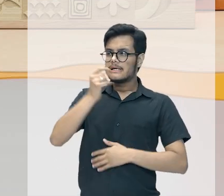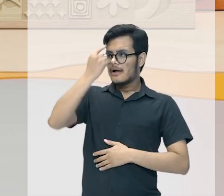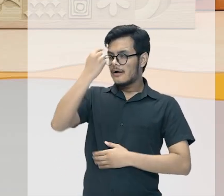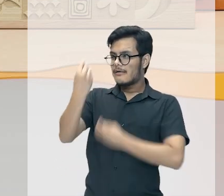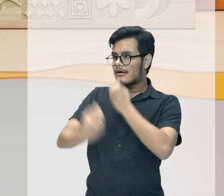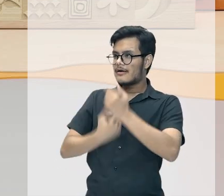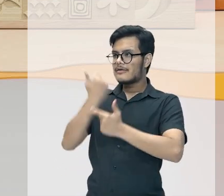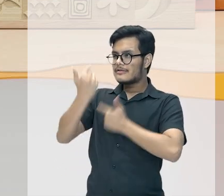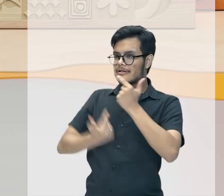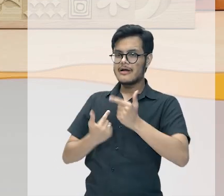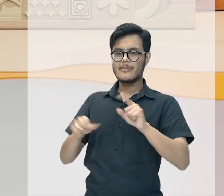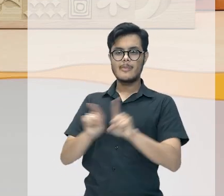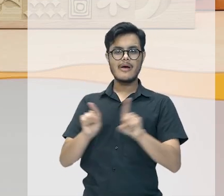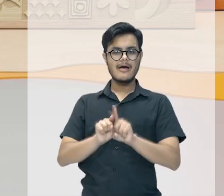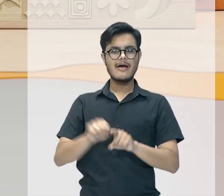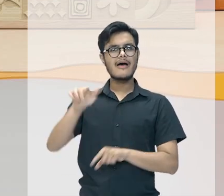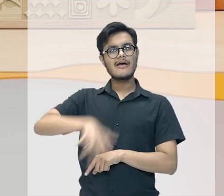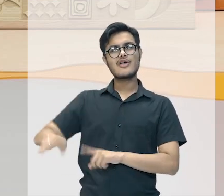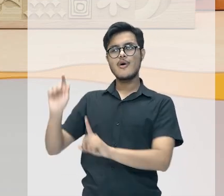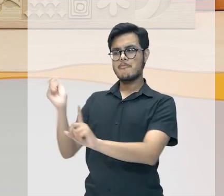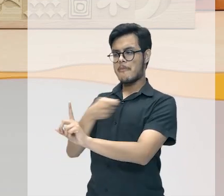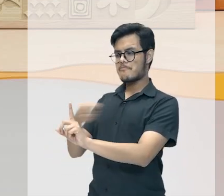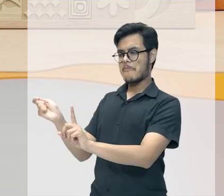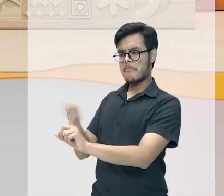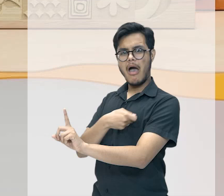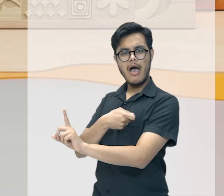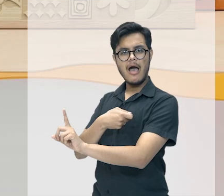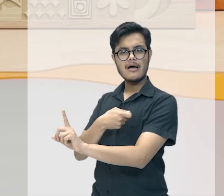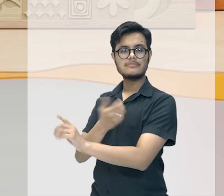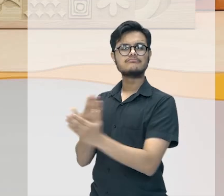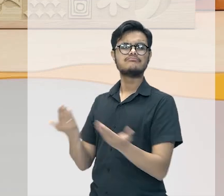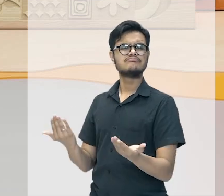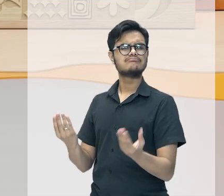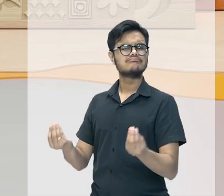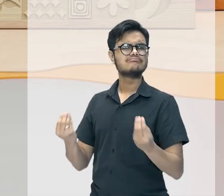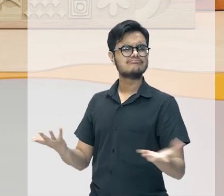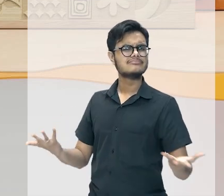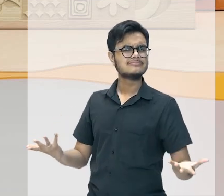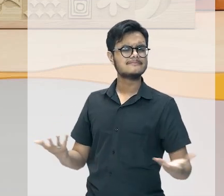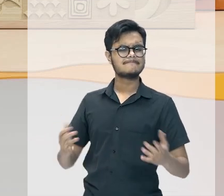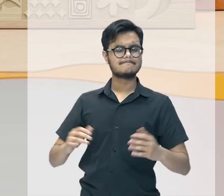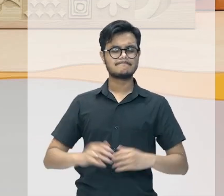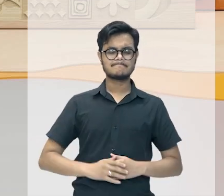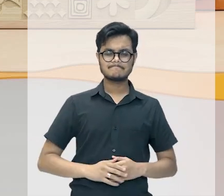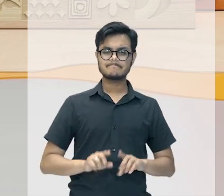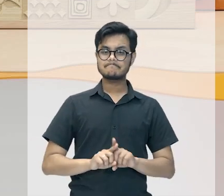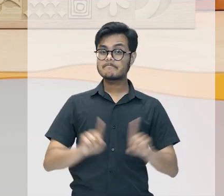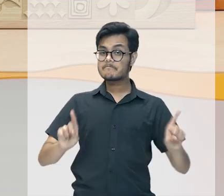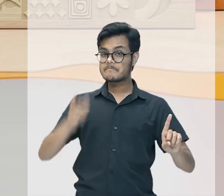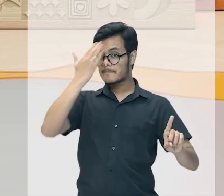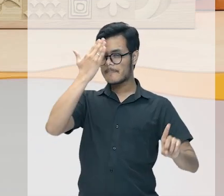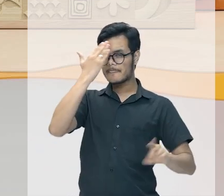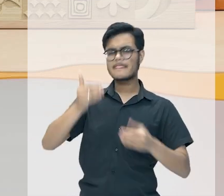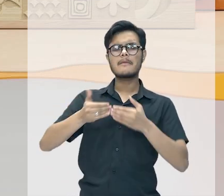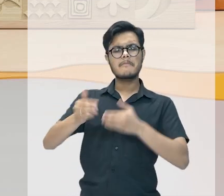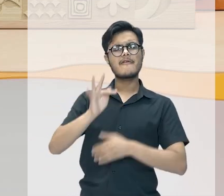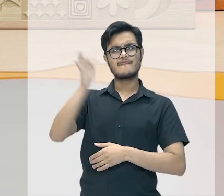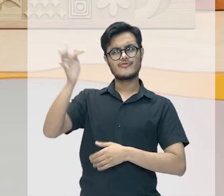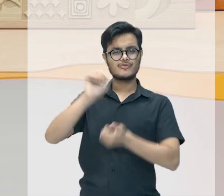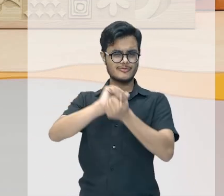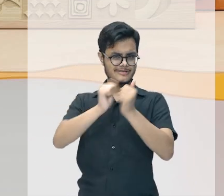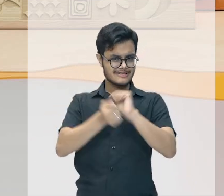O trabalho, inclusive, como uma forma de afugentar ou, né, de tortura. Mas a gente sabe que conforme vai passando, a